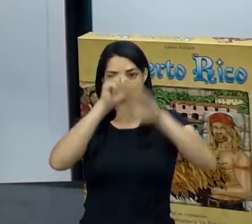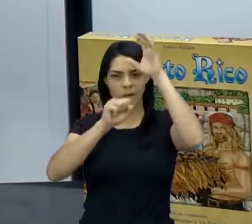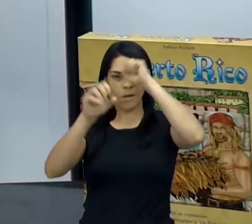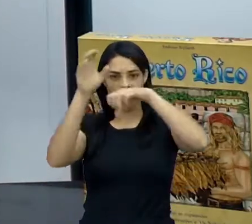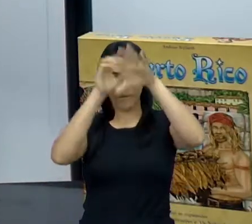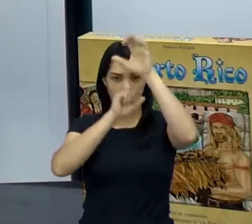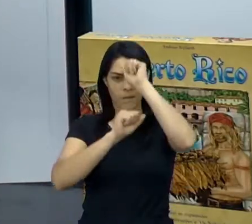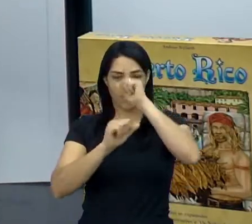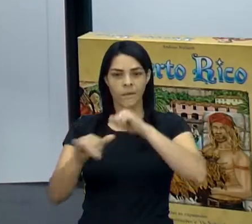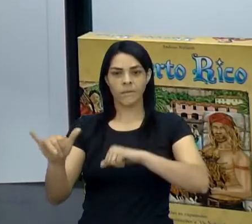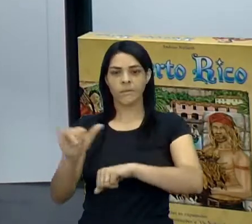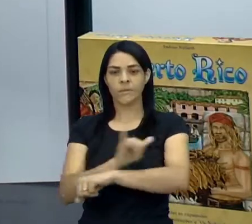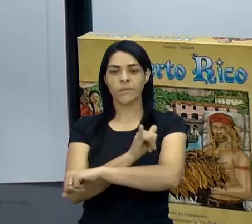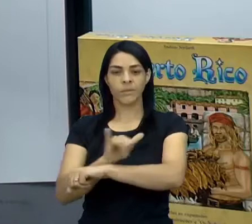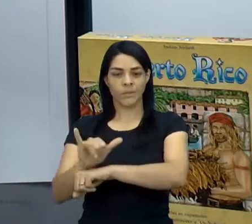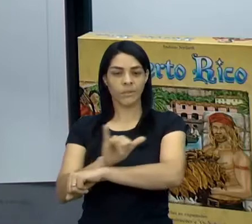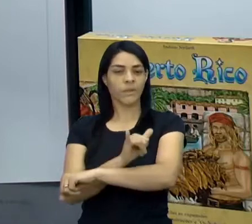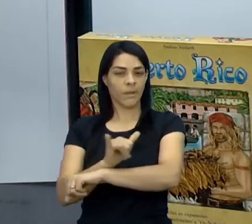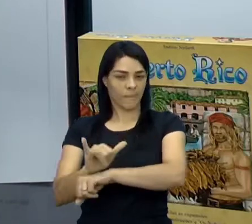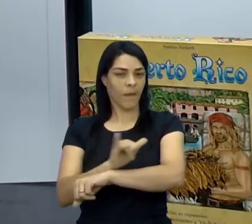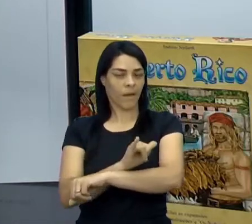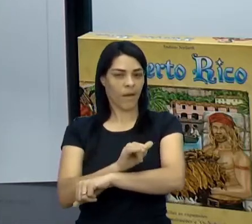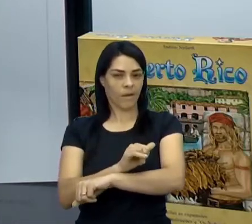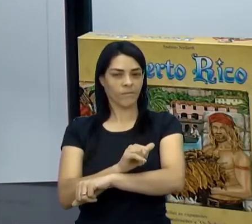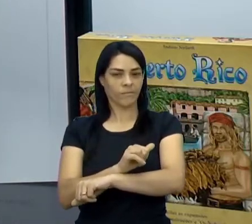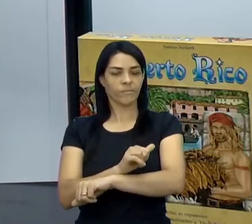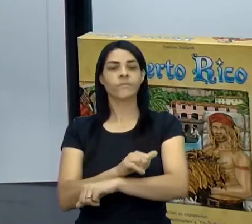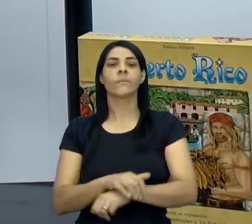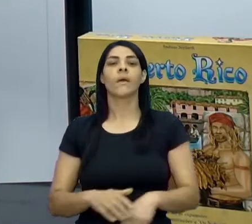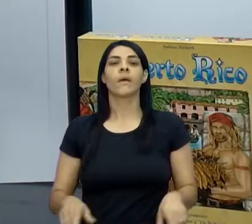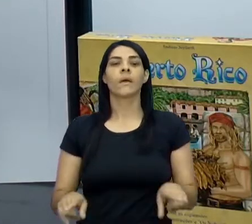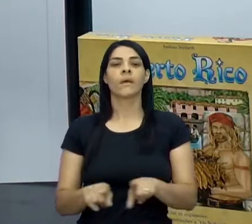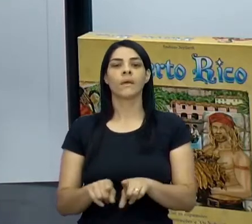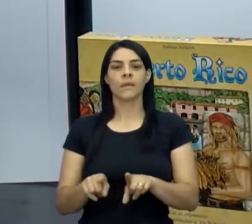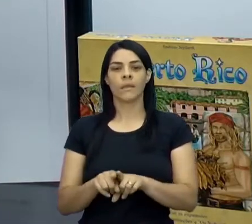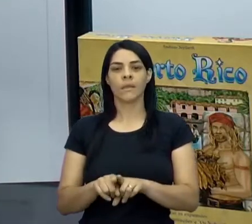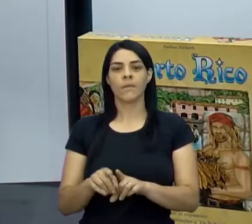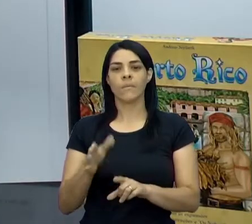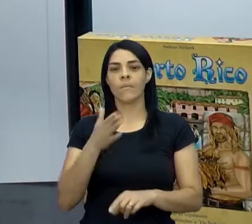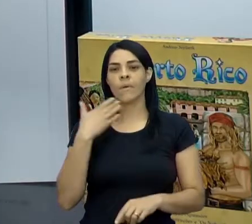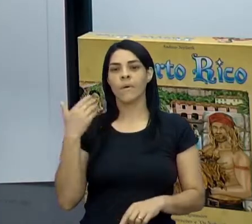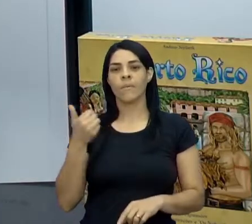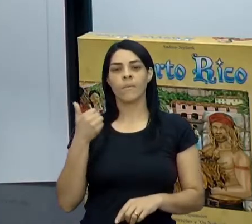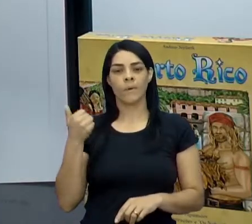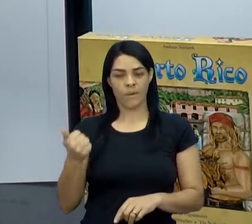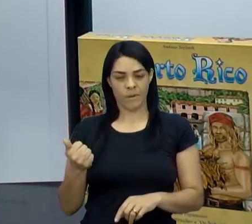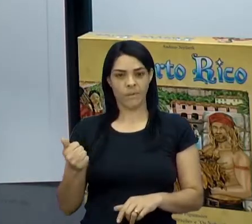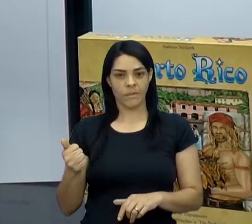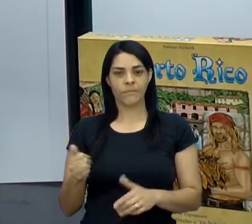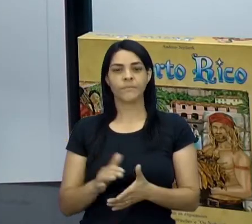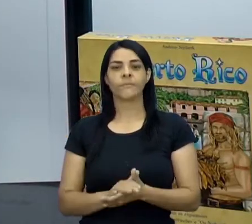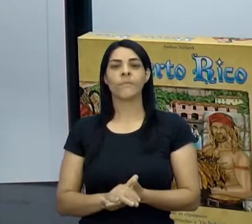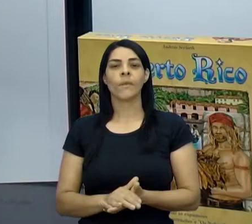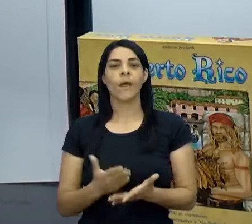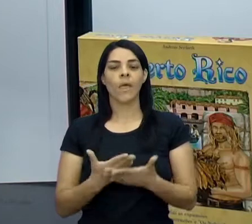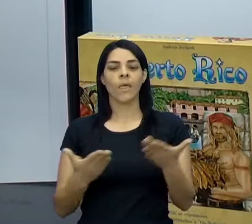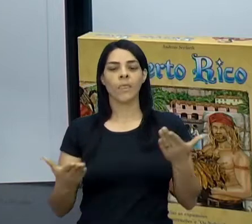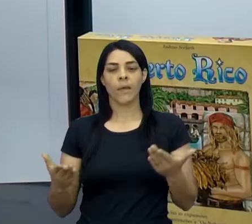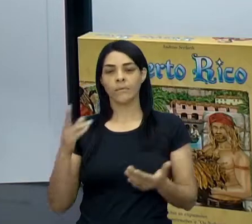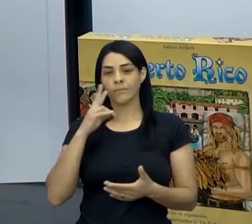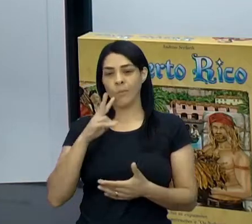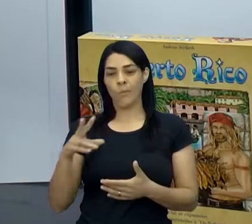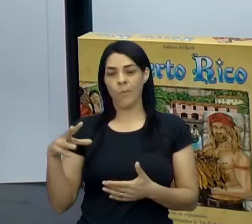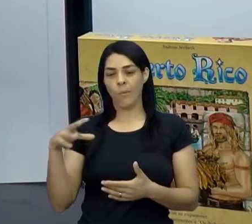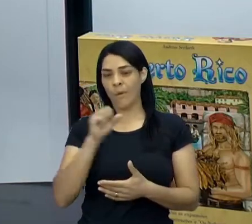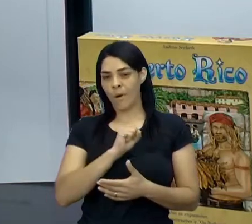mais didática, mais dinâmica e aprimorada. Então, vimos aqui rapidamente, só para vocês terem uma